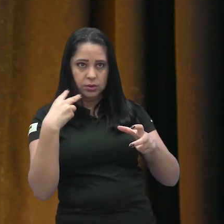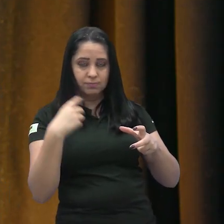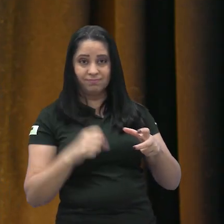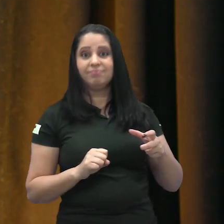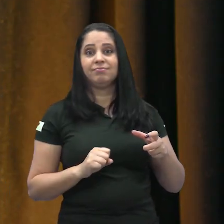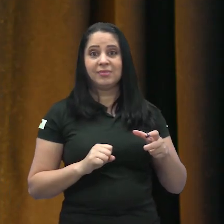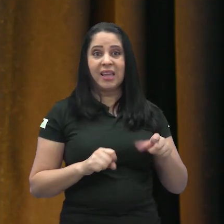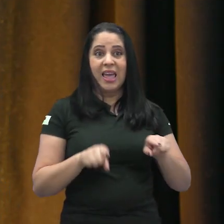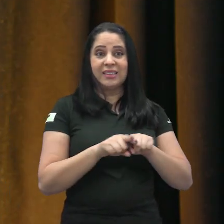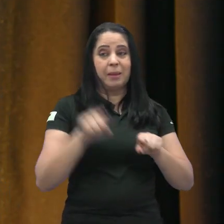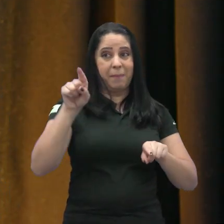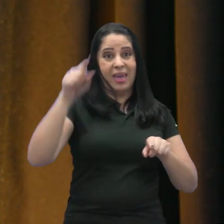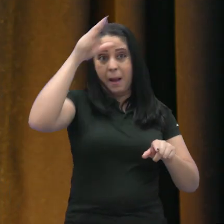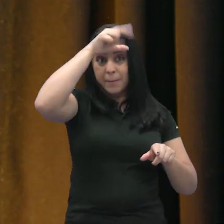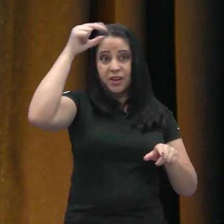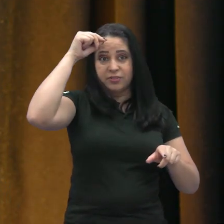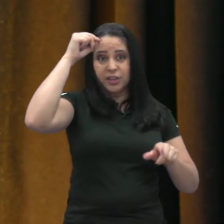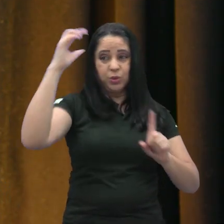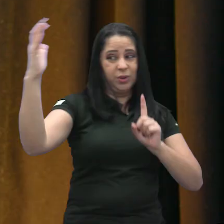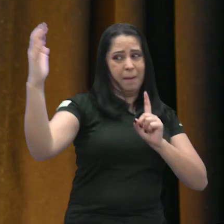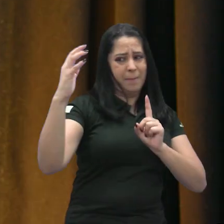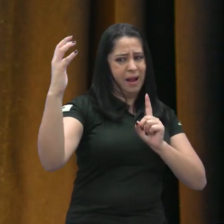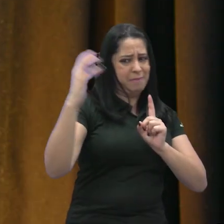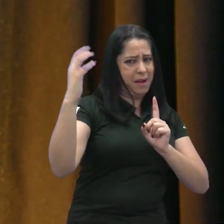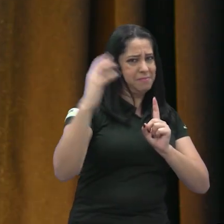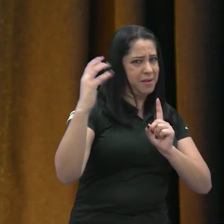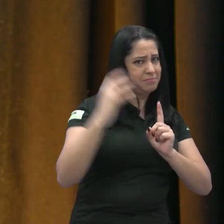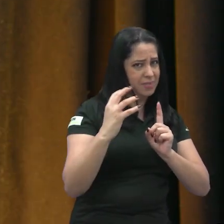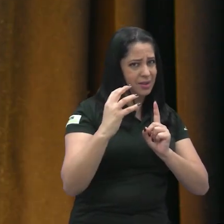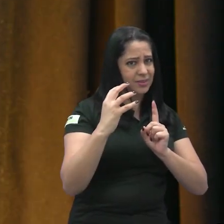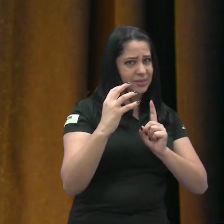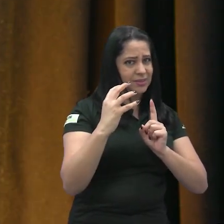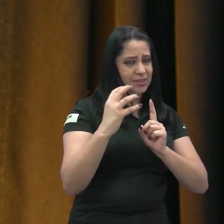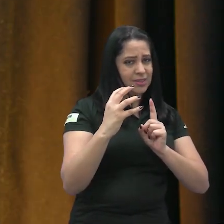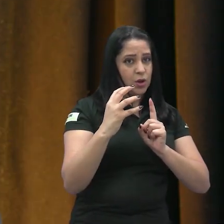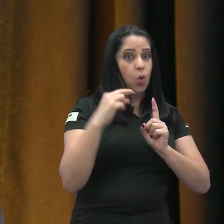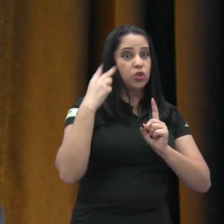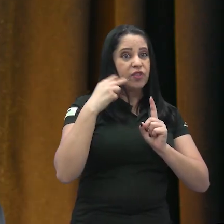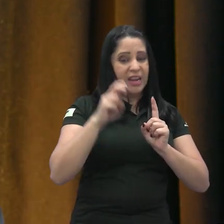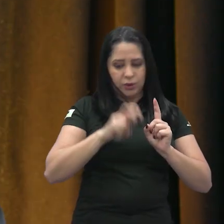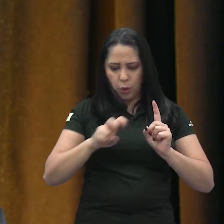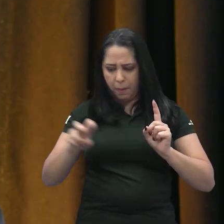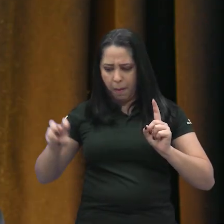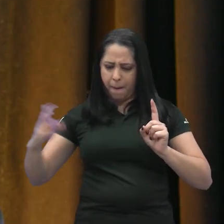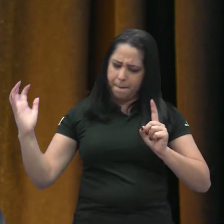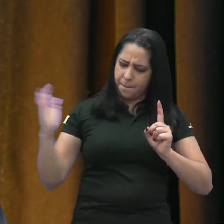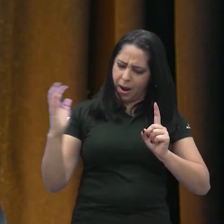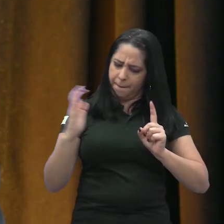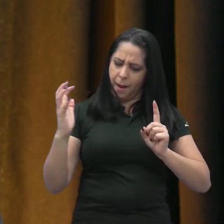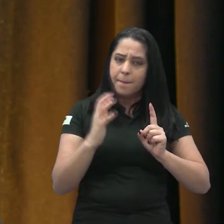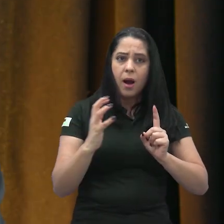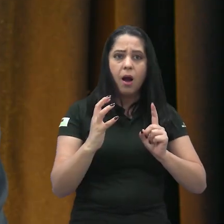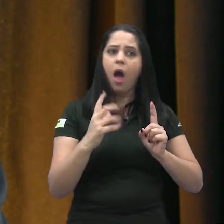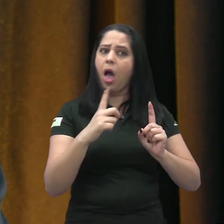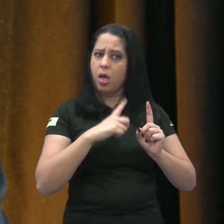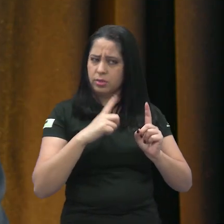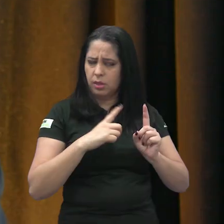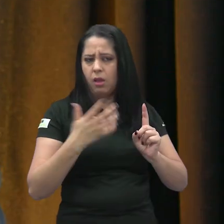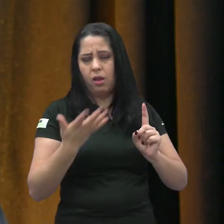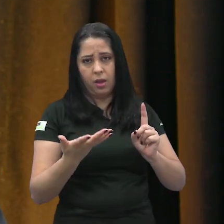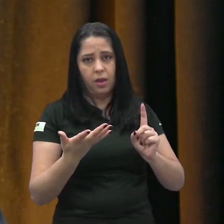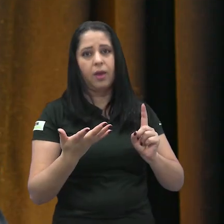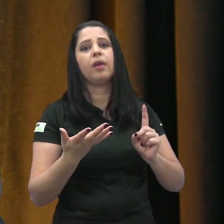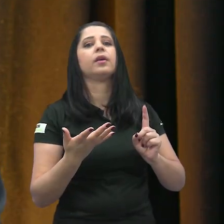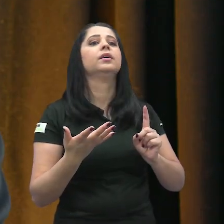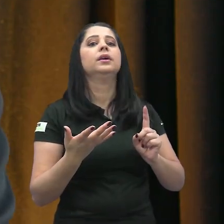O poder também é executivo, que faz também pressão dentro aqui do legislativo, na questão